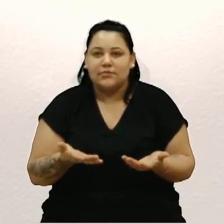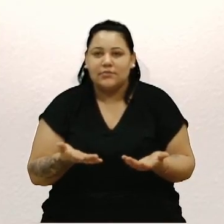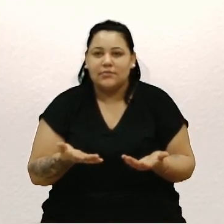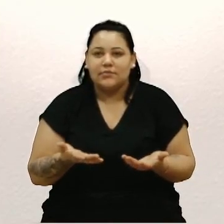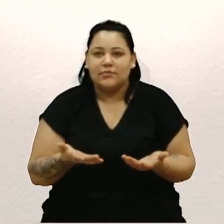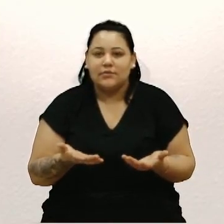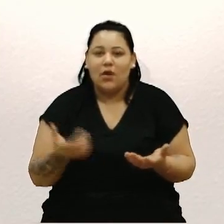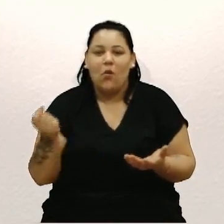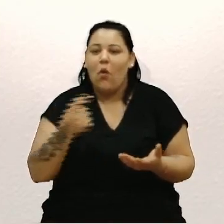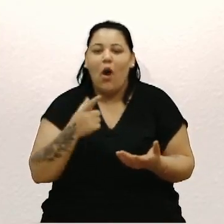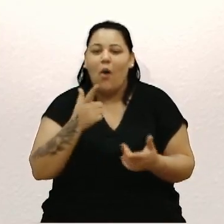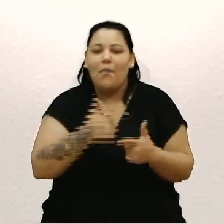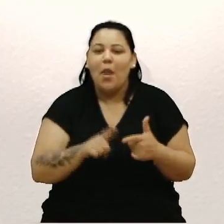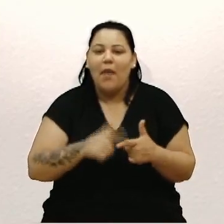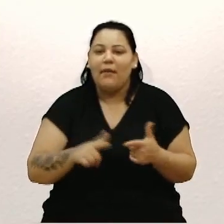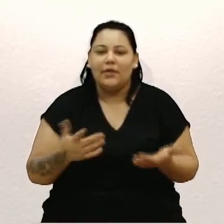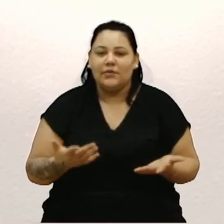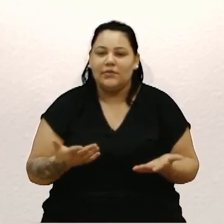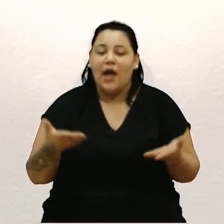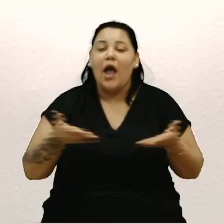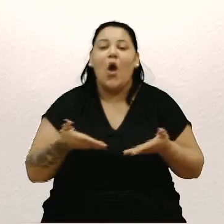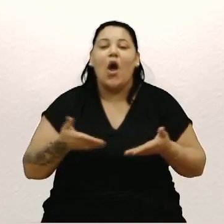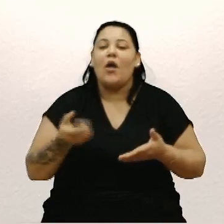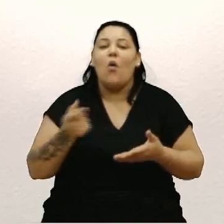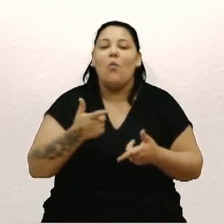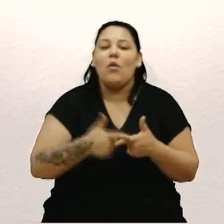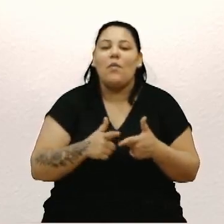Mas qual é o problema agora?